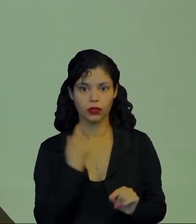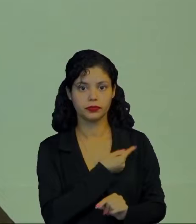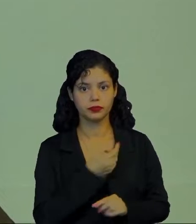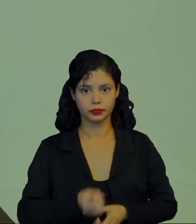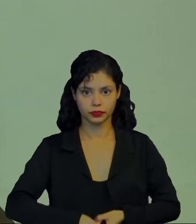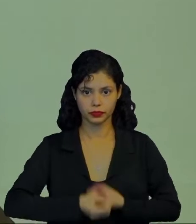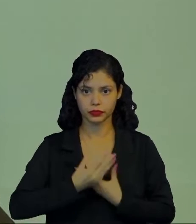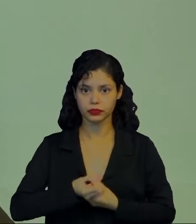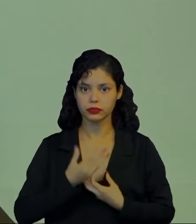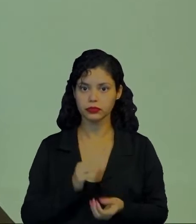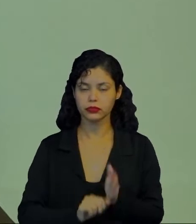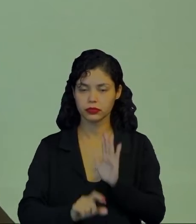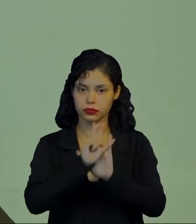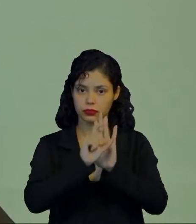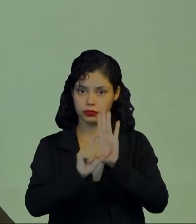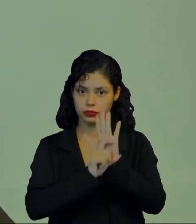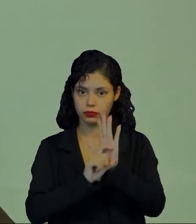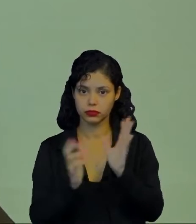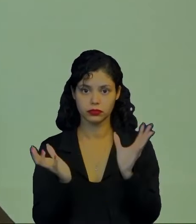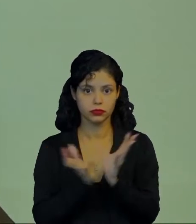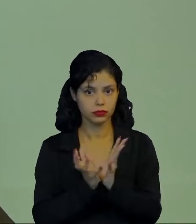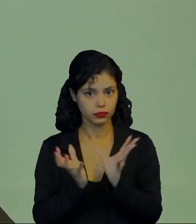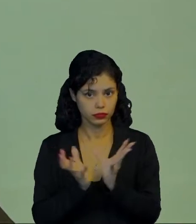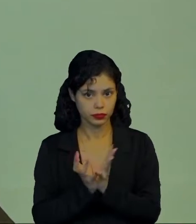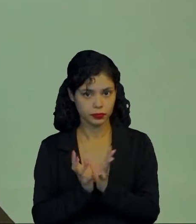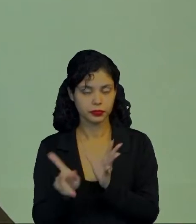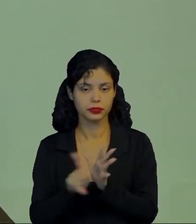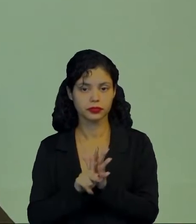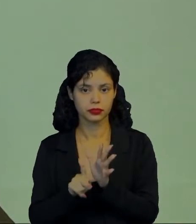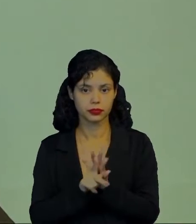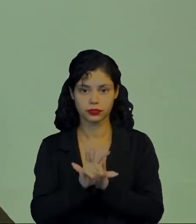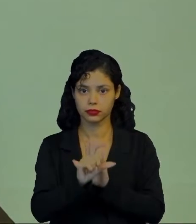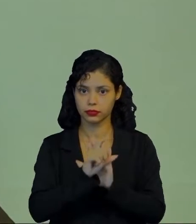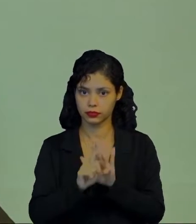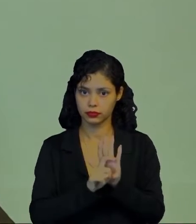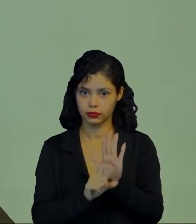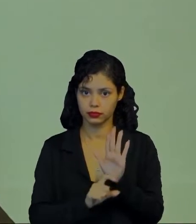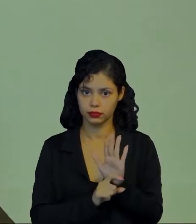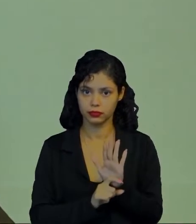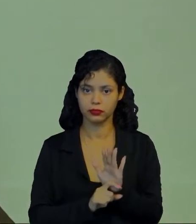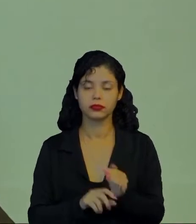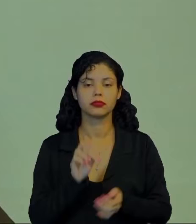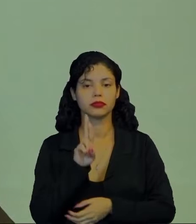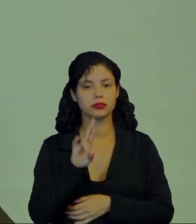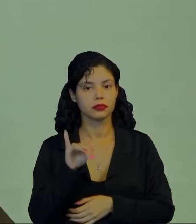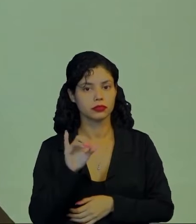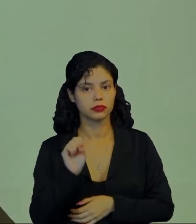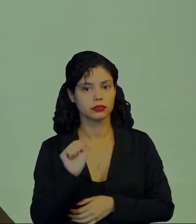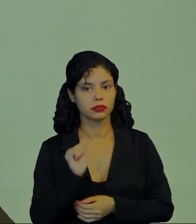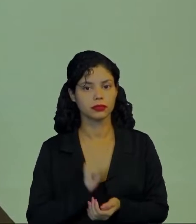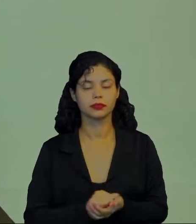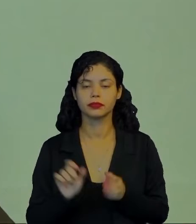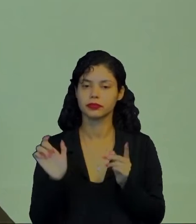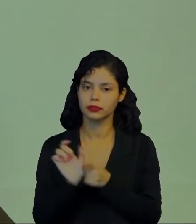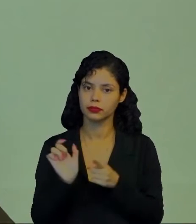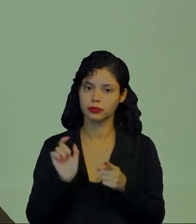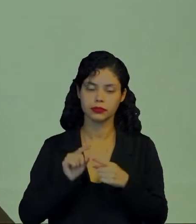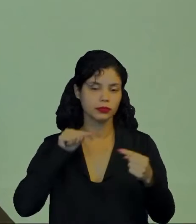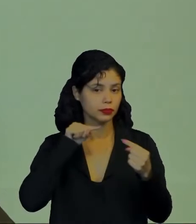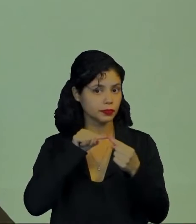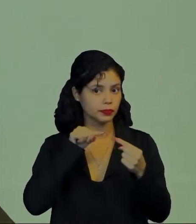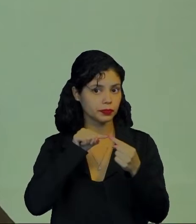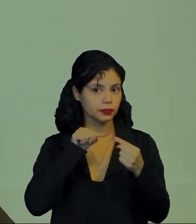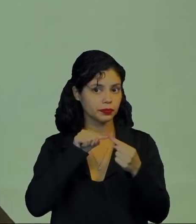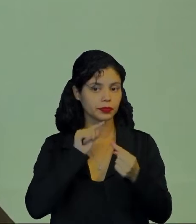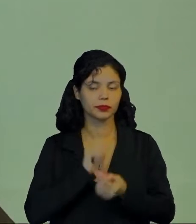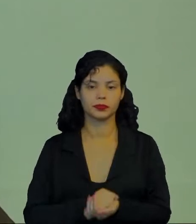As estrofes são um conjunto desses versos. E as rimas são palavras que combinam,